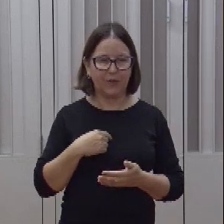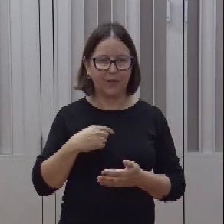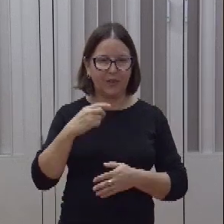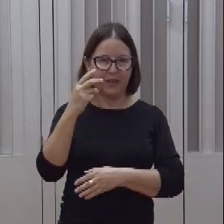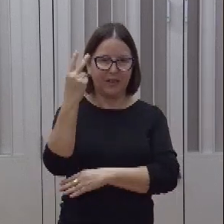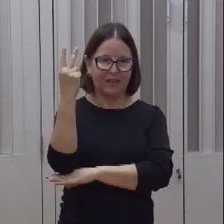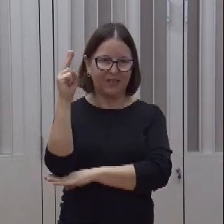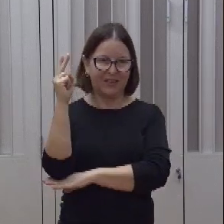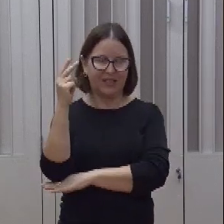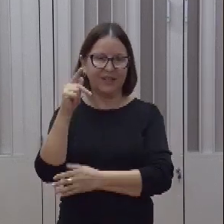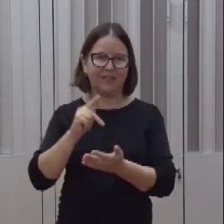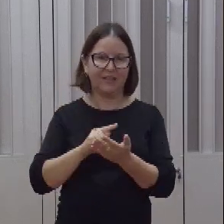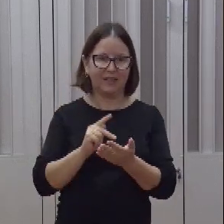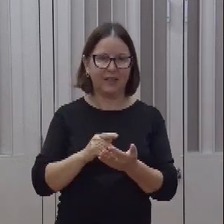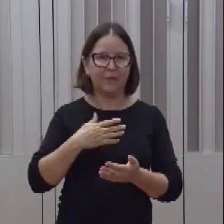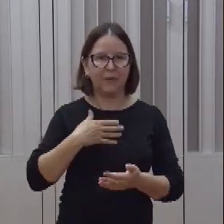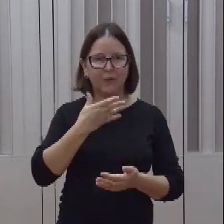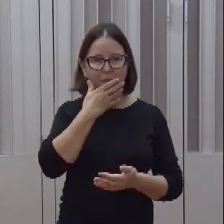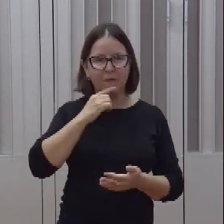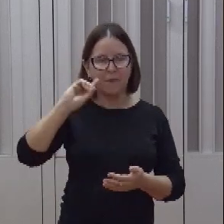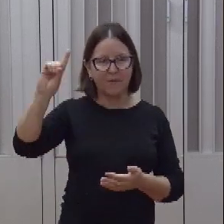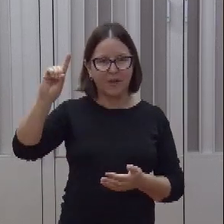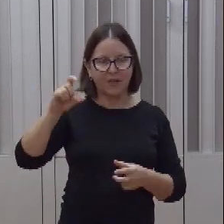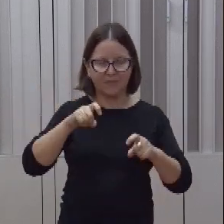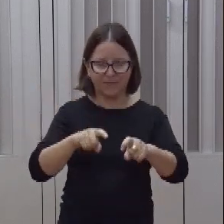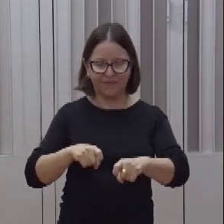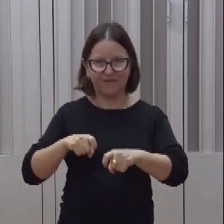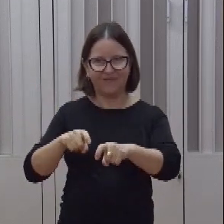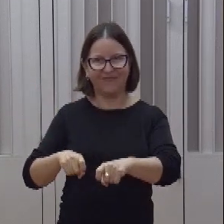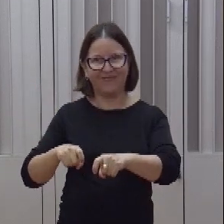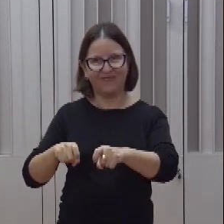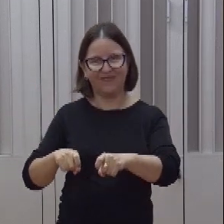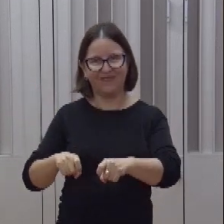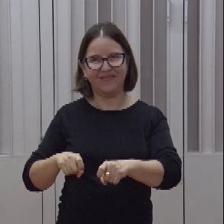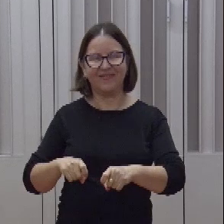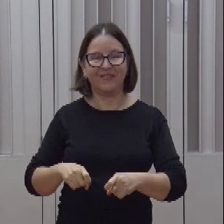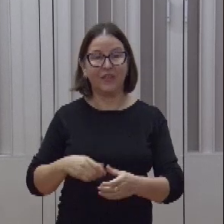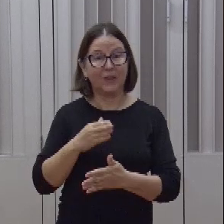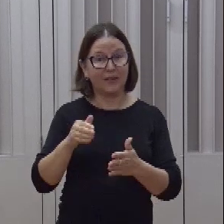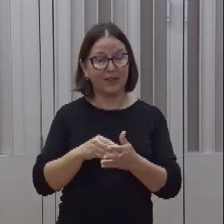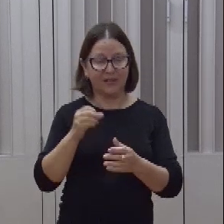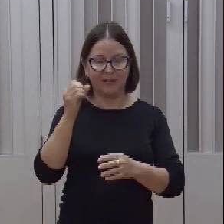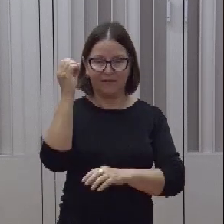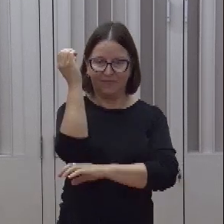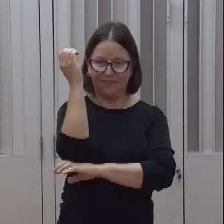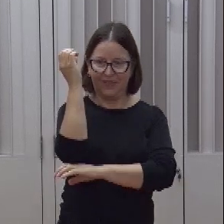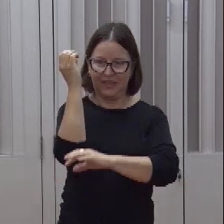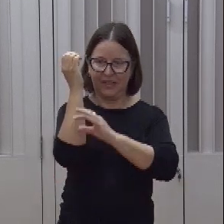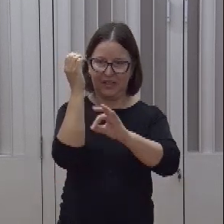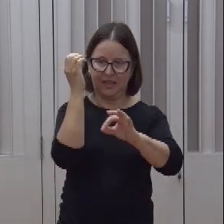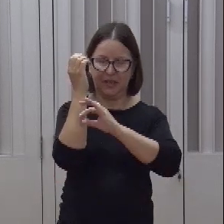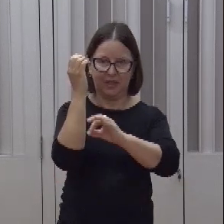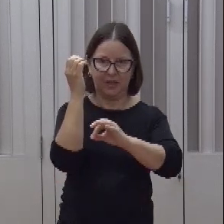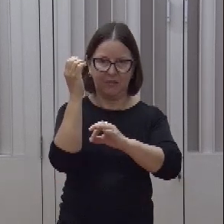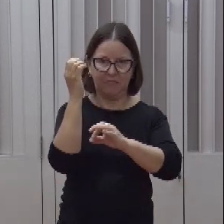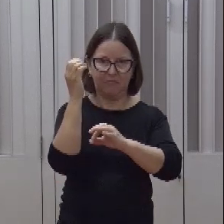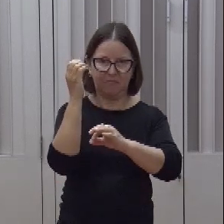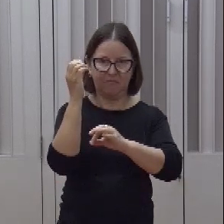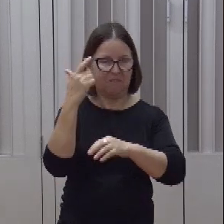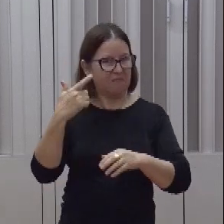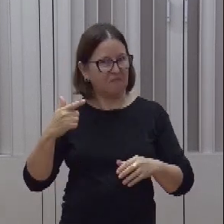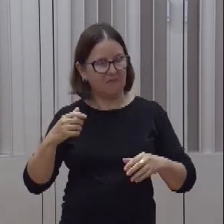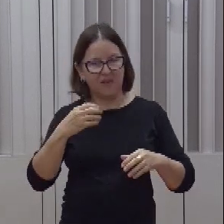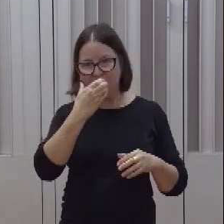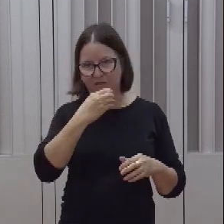videira verdadeira, e meu pai é o agricultor. Todo ramo que estando em mim não der fruto,